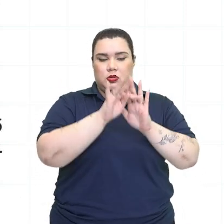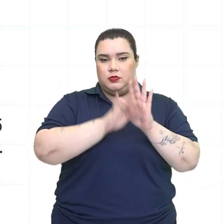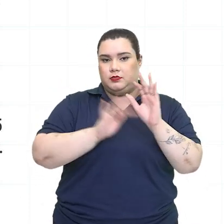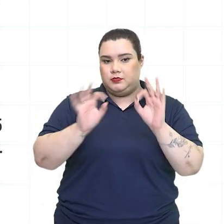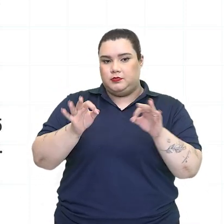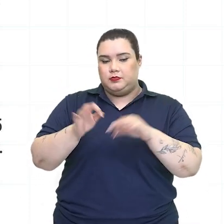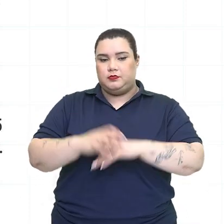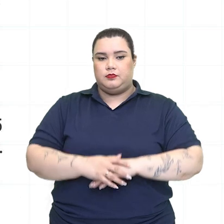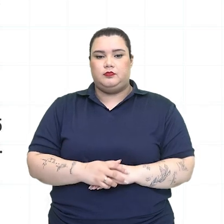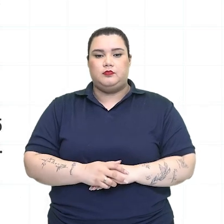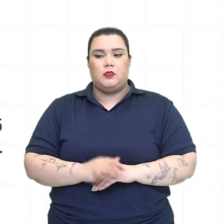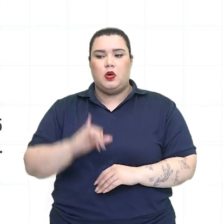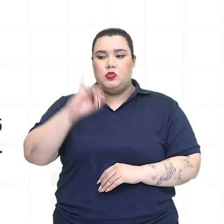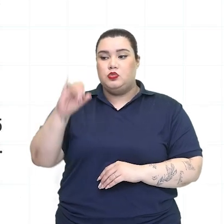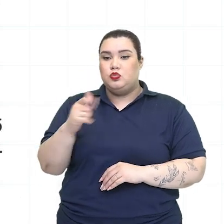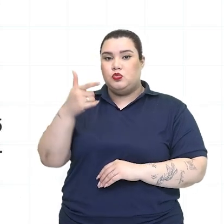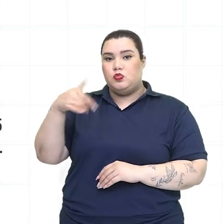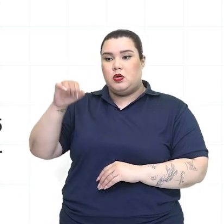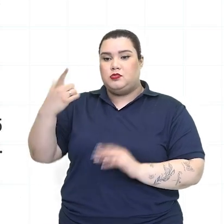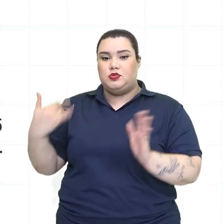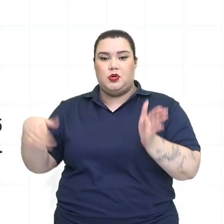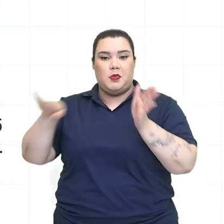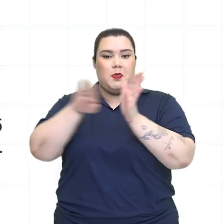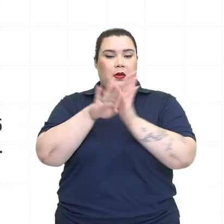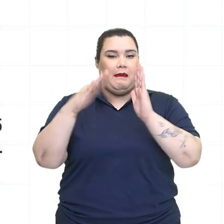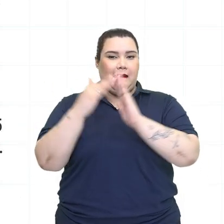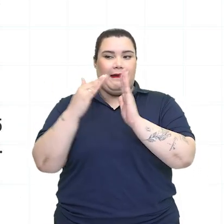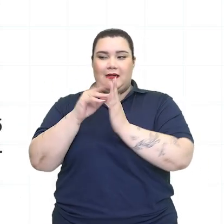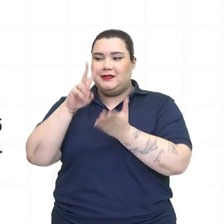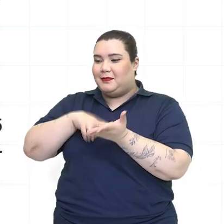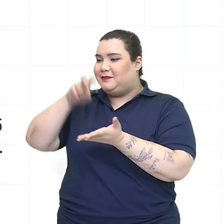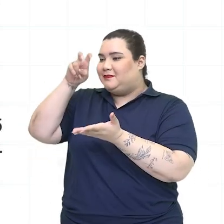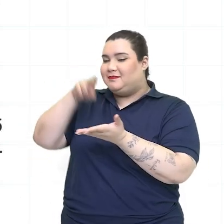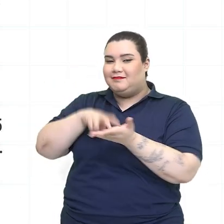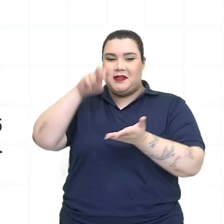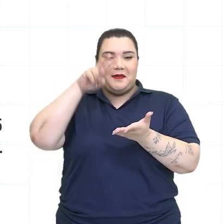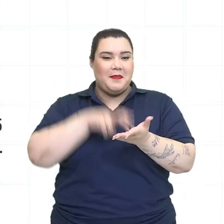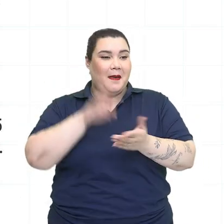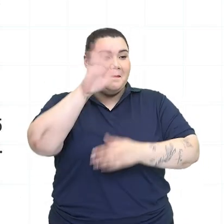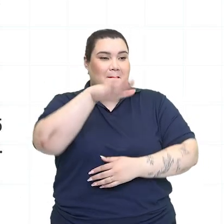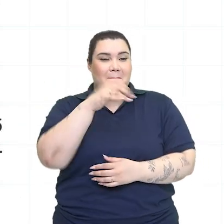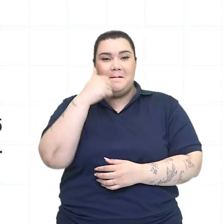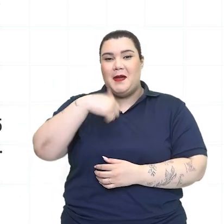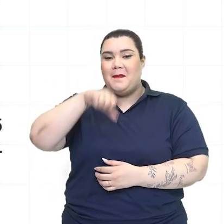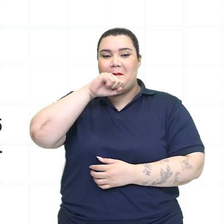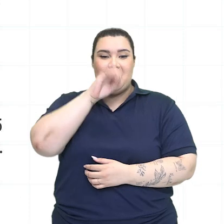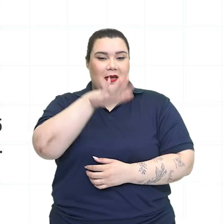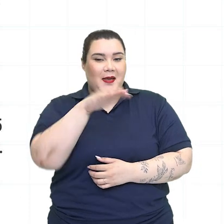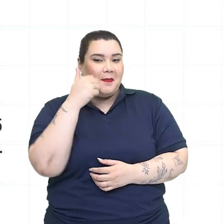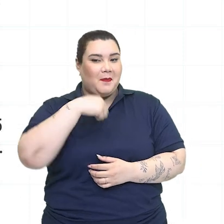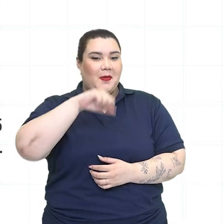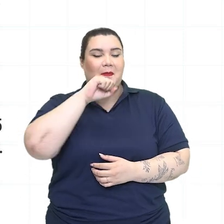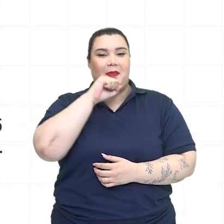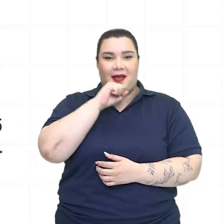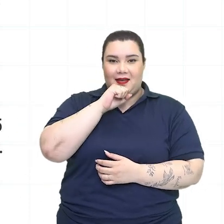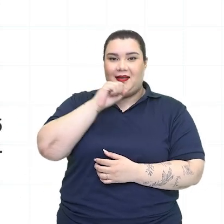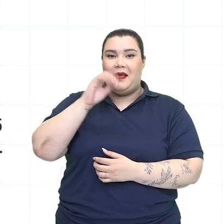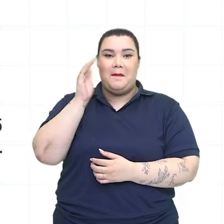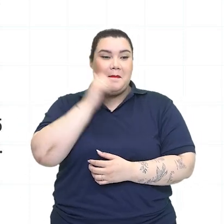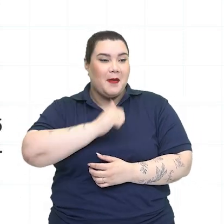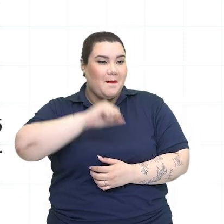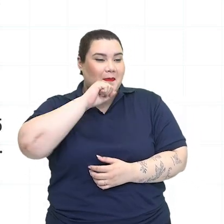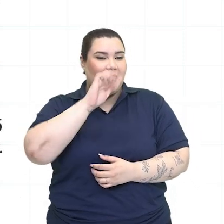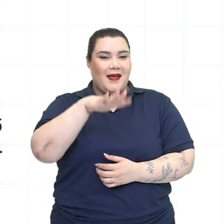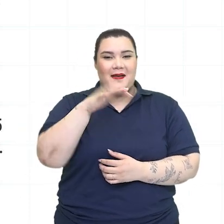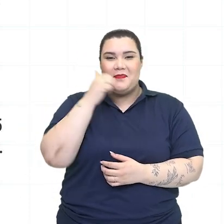personagens. Então, Joãozinho chegou em casa pulando de alegria. Mamãe, mamãe, né? Quando ele diz